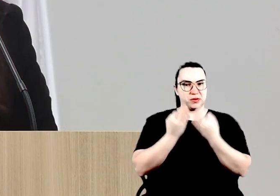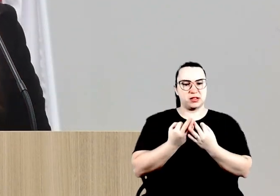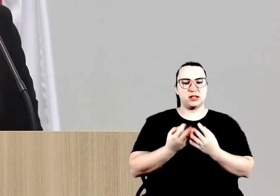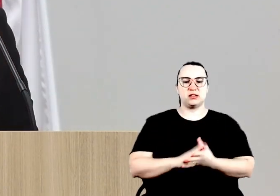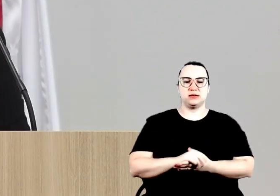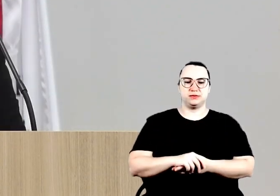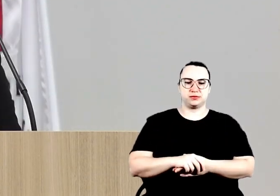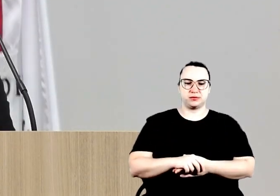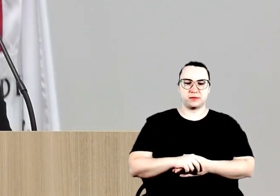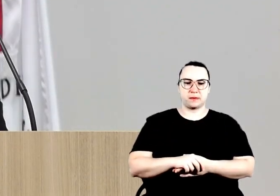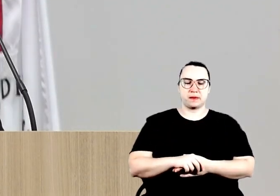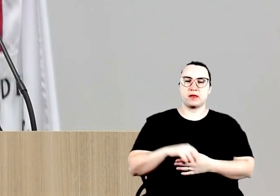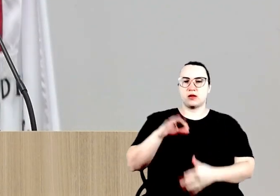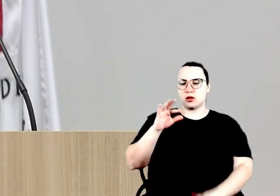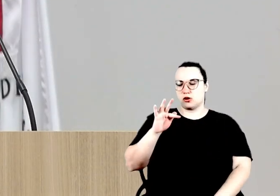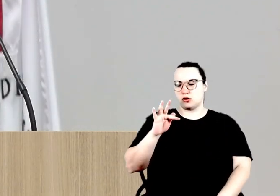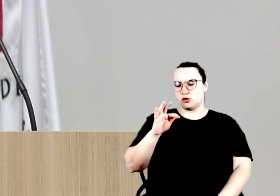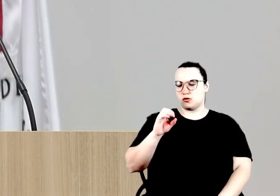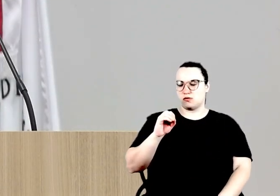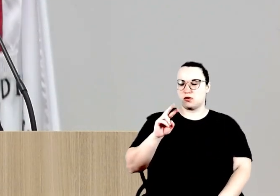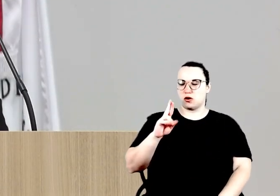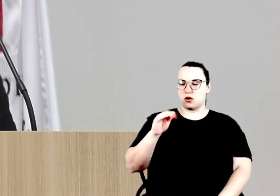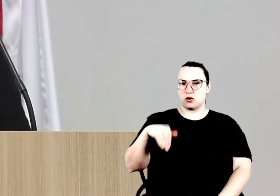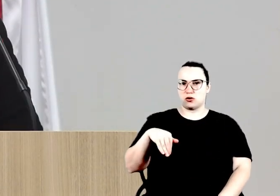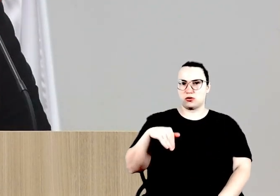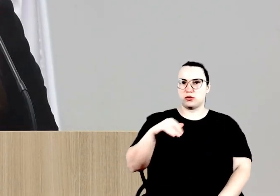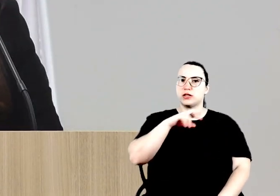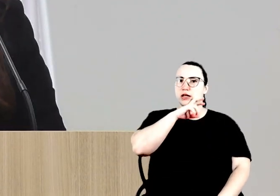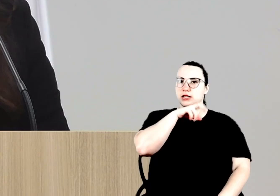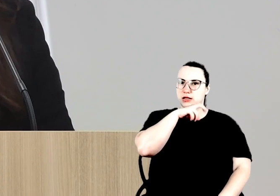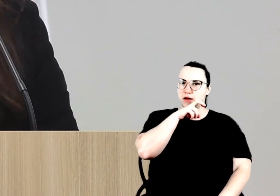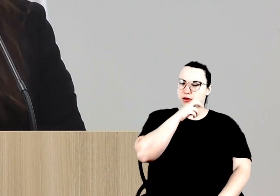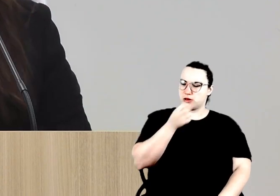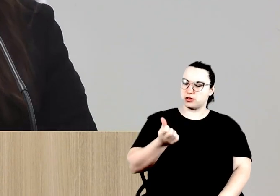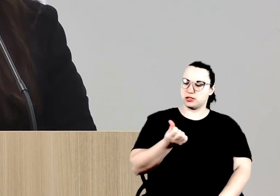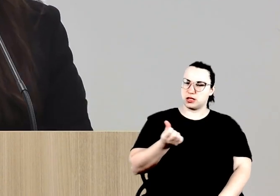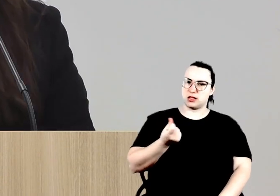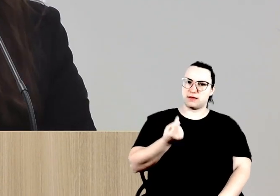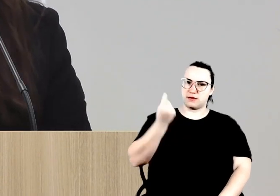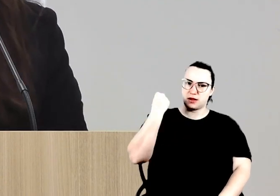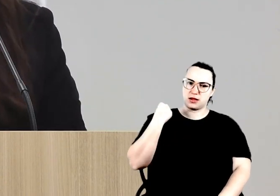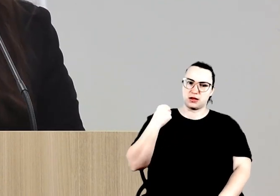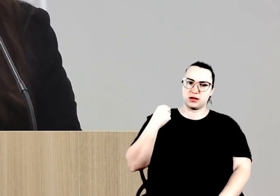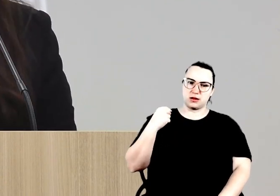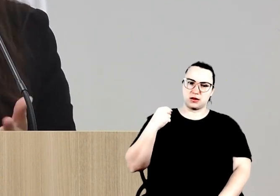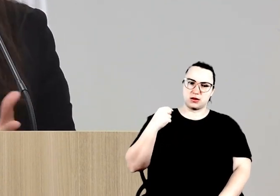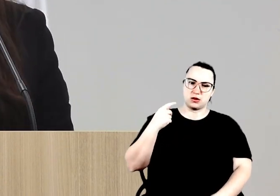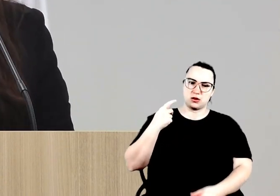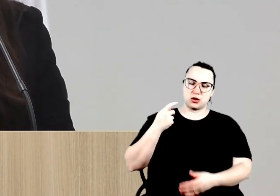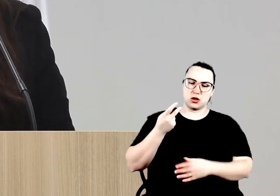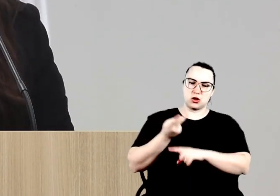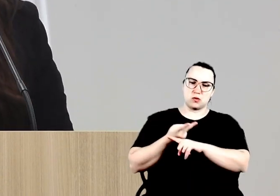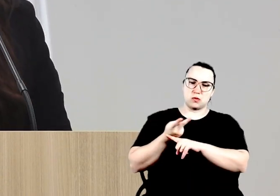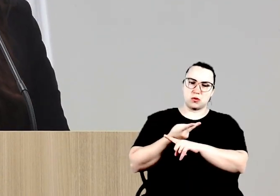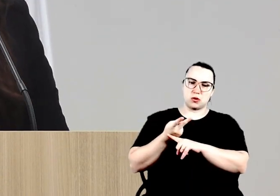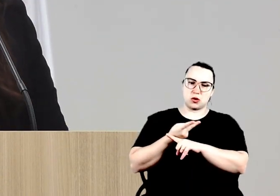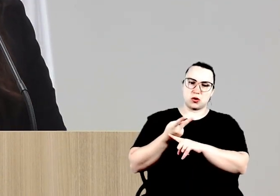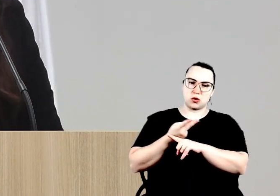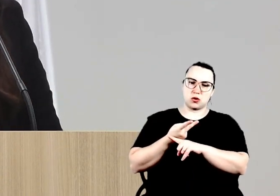estávamos num fórum em Cascavel, na sexta-feira, no qual a promotora trazia um